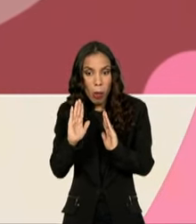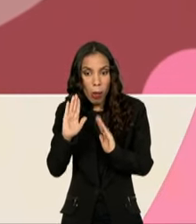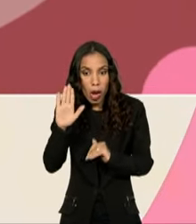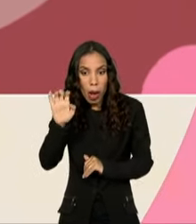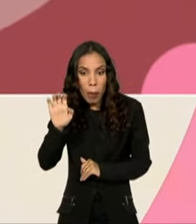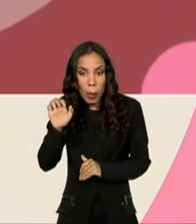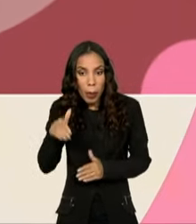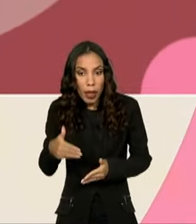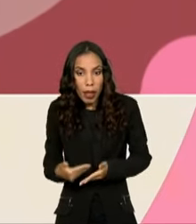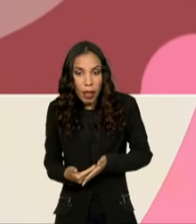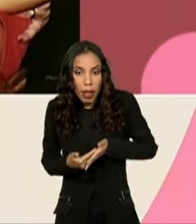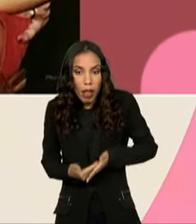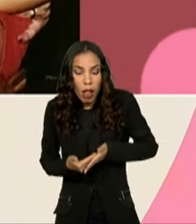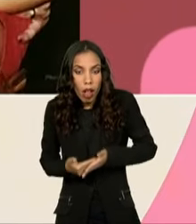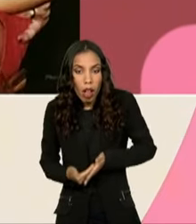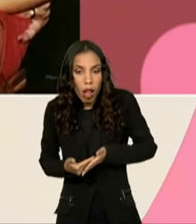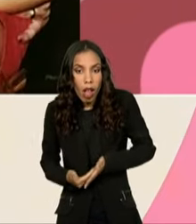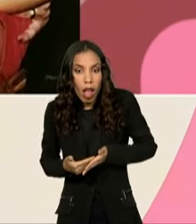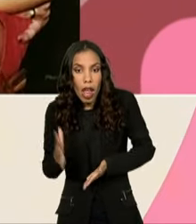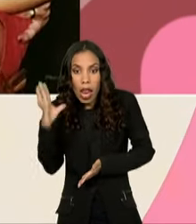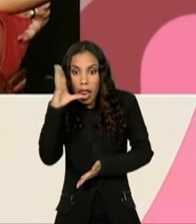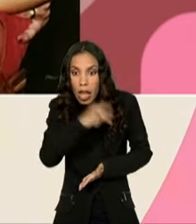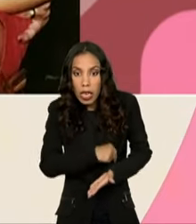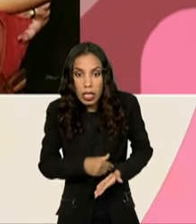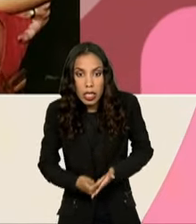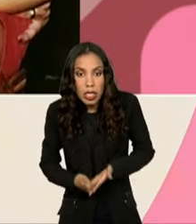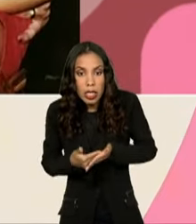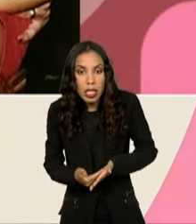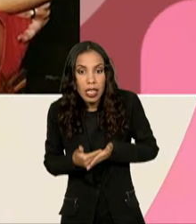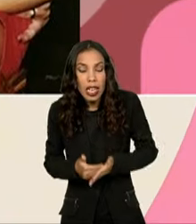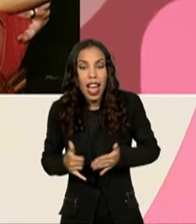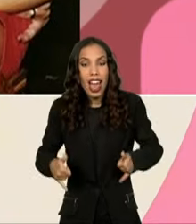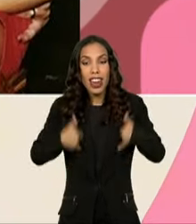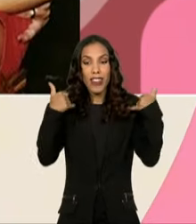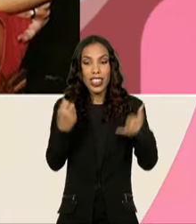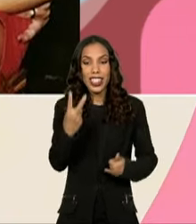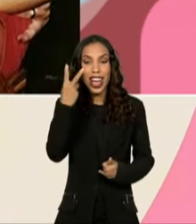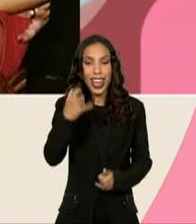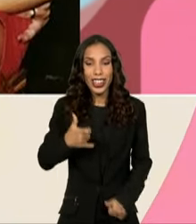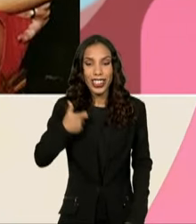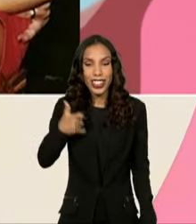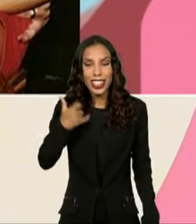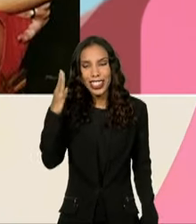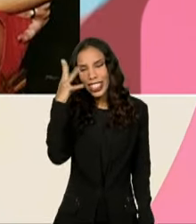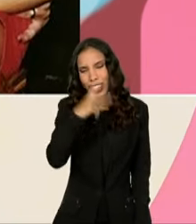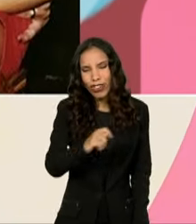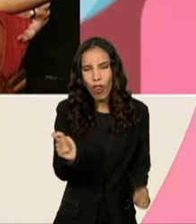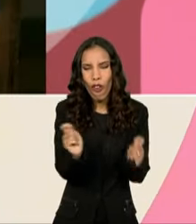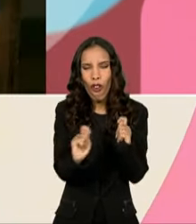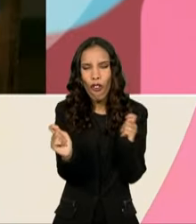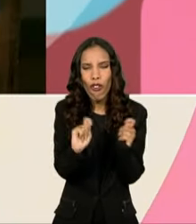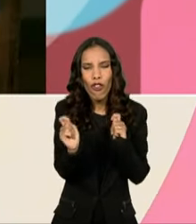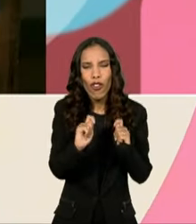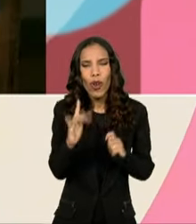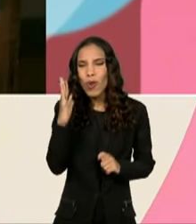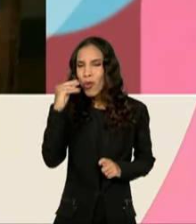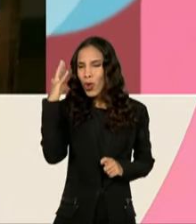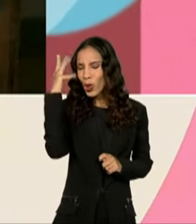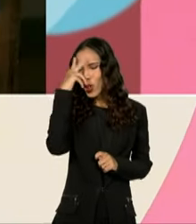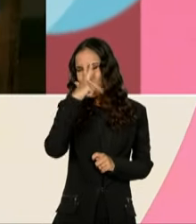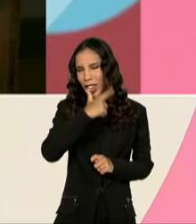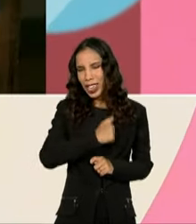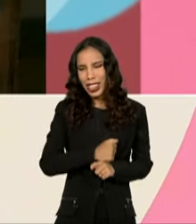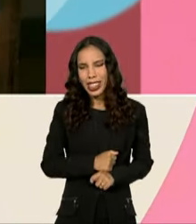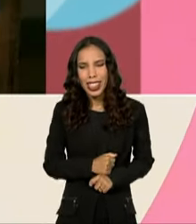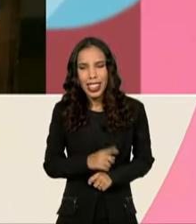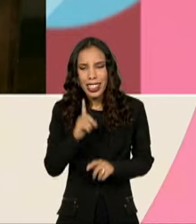lembro disso. Olha, meu coisa mais linda. Escola. Aí é aniversário de 2 anos. Olha, que coisa fofa. Vocês são muito lindos demais. Benza